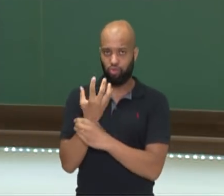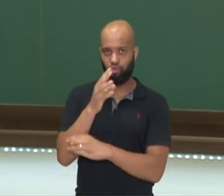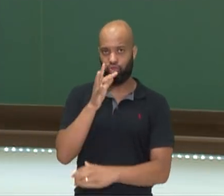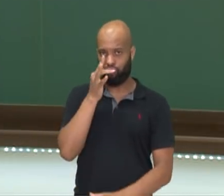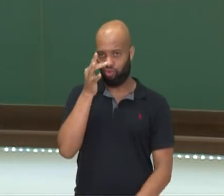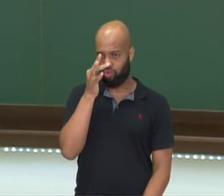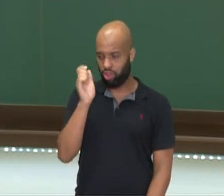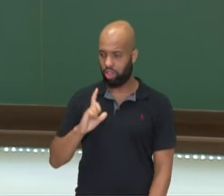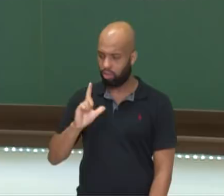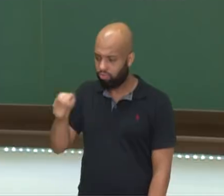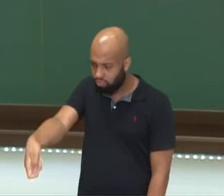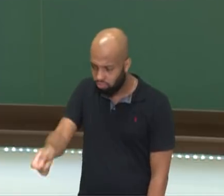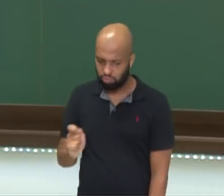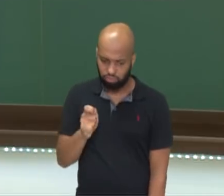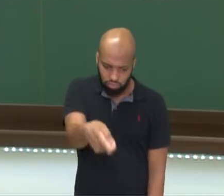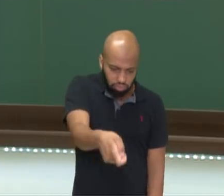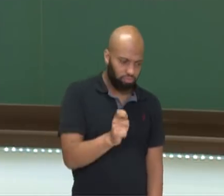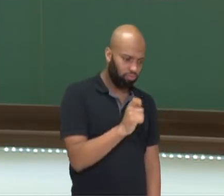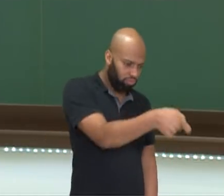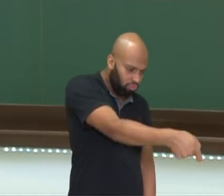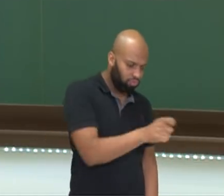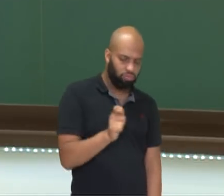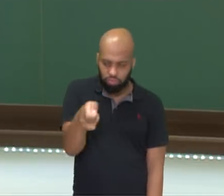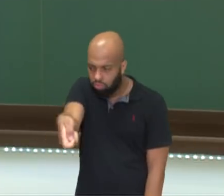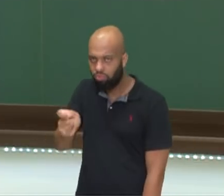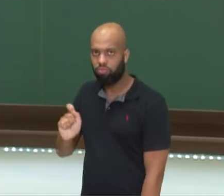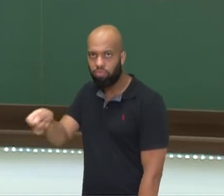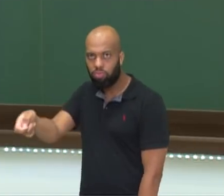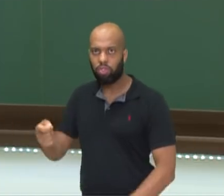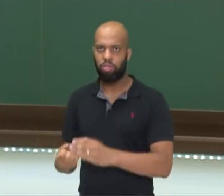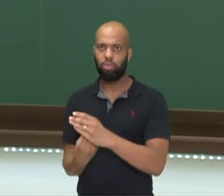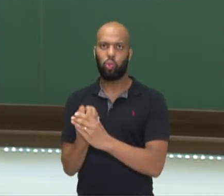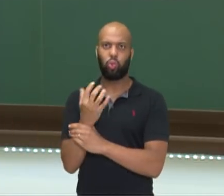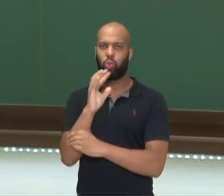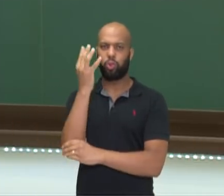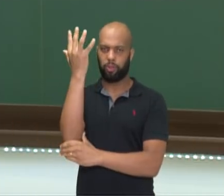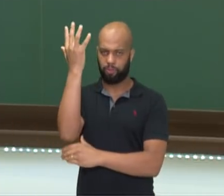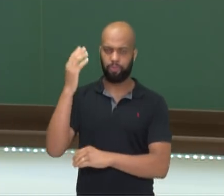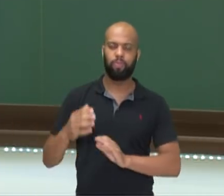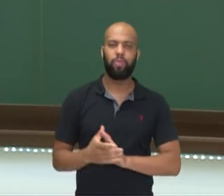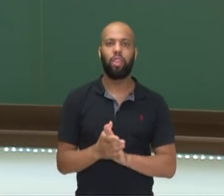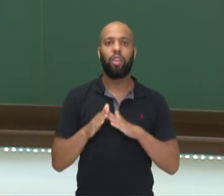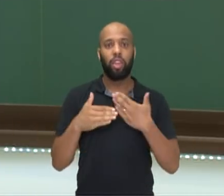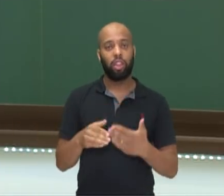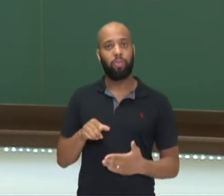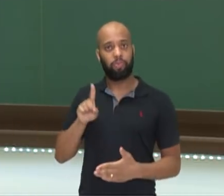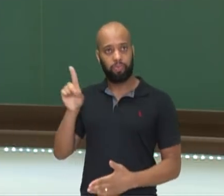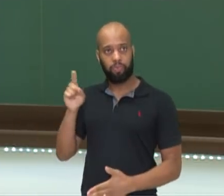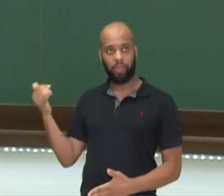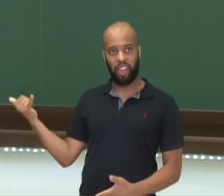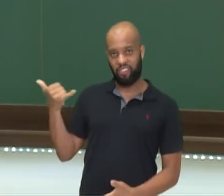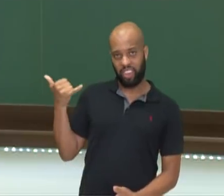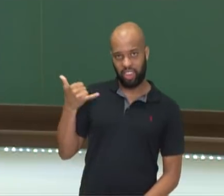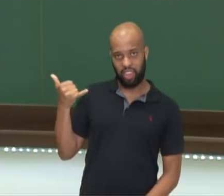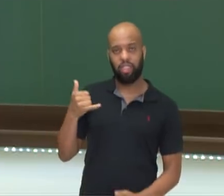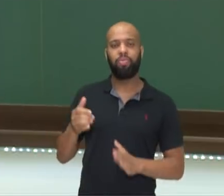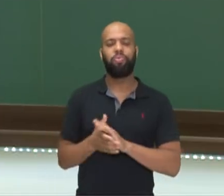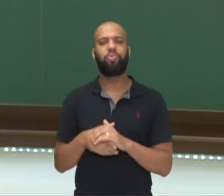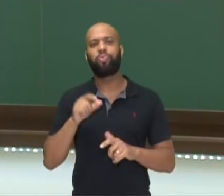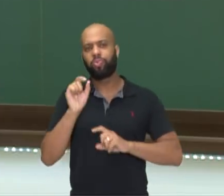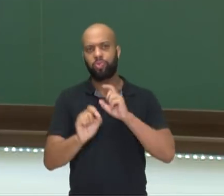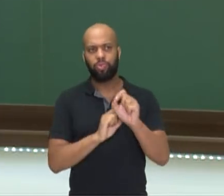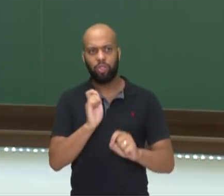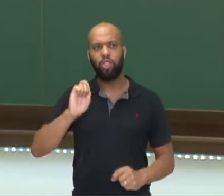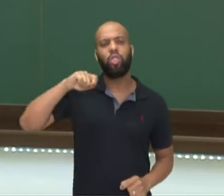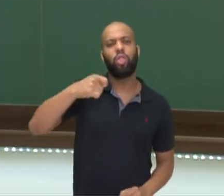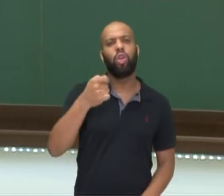no sol para que ela nasça, para que ela cresça. E aí a raposa diz para o Pequeno Príncipe sobre essa questão do cativar.